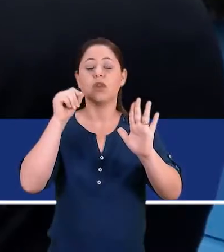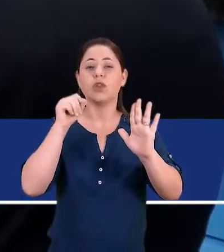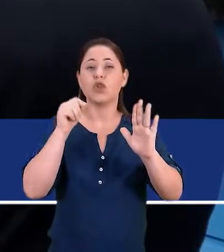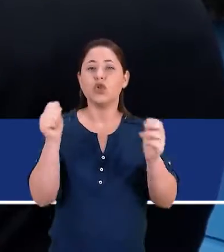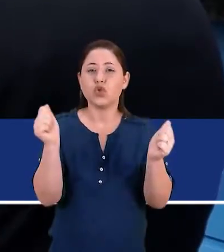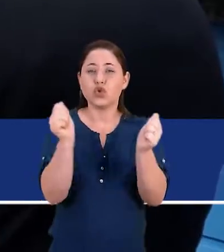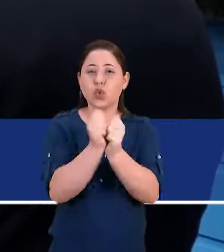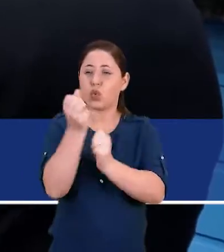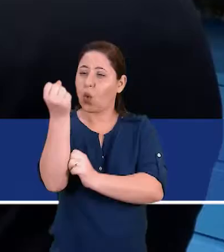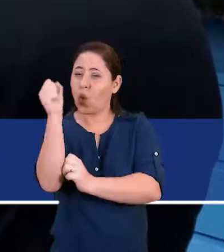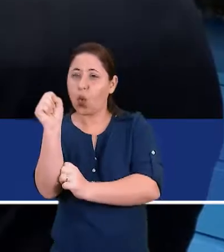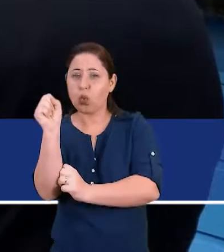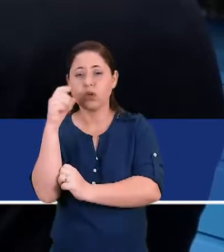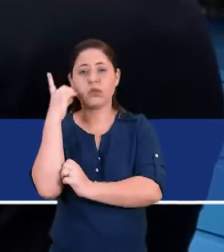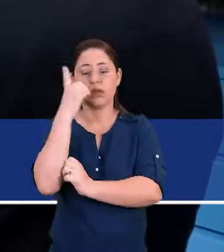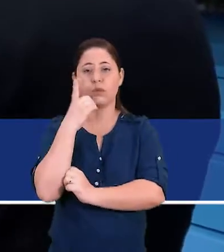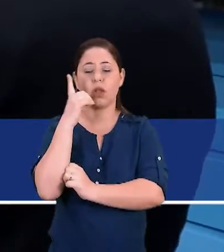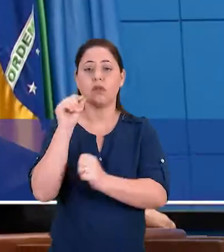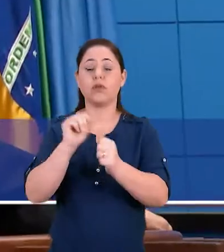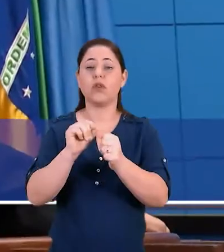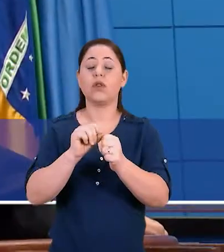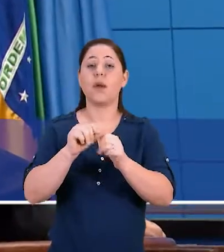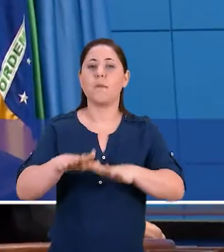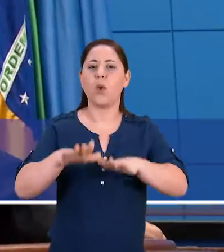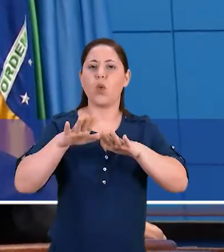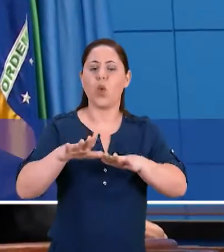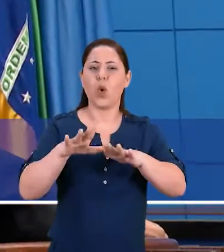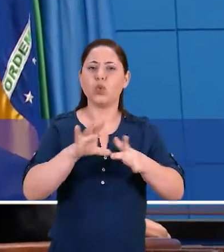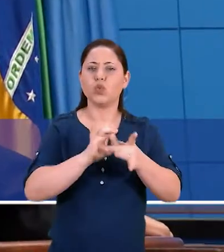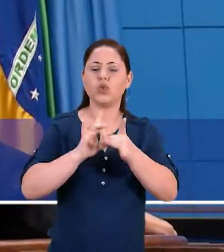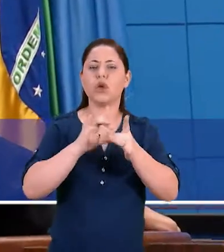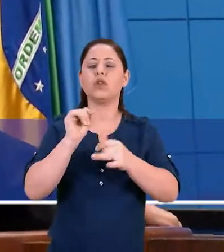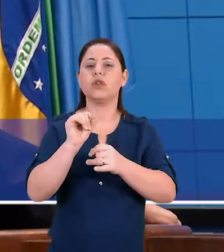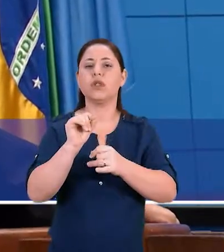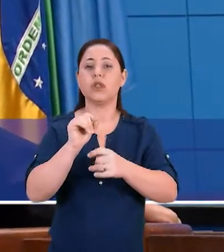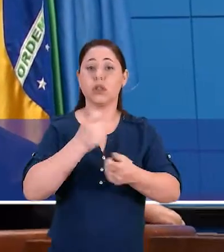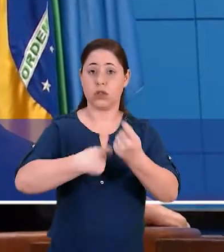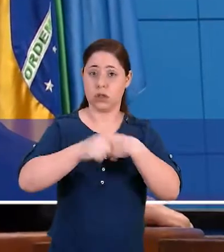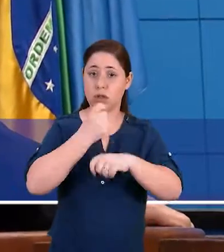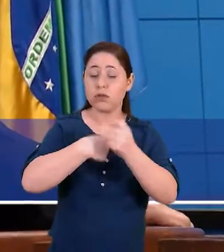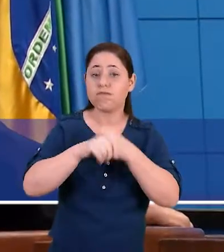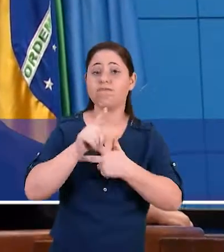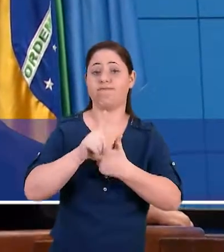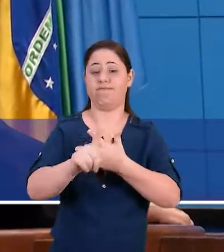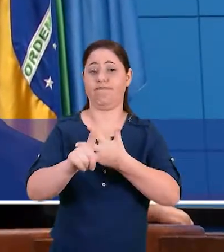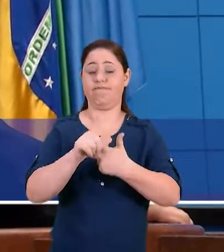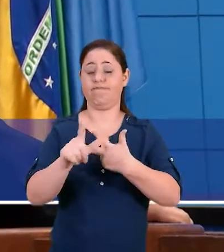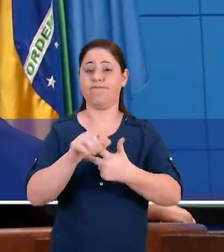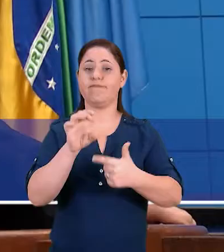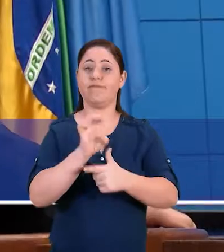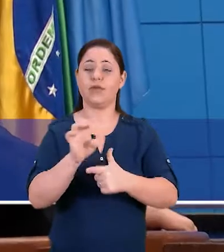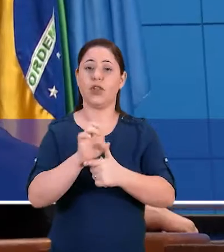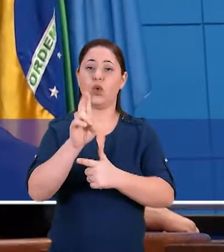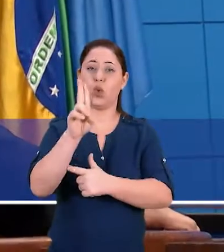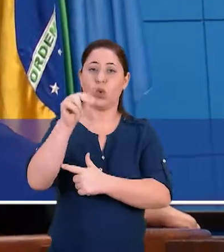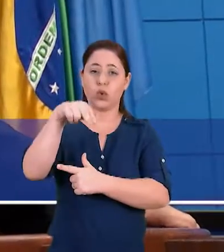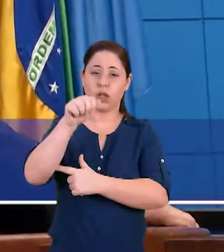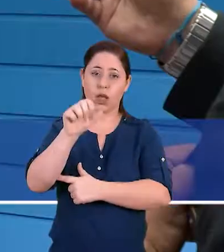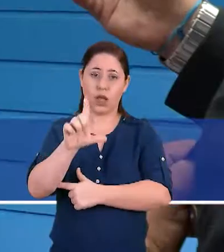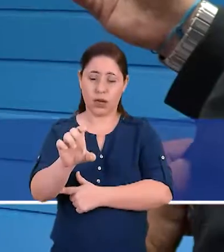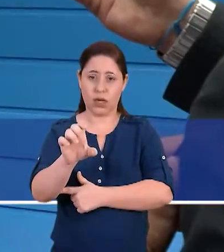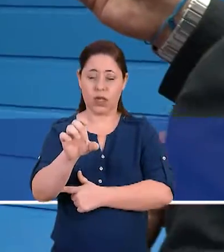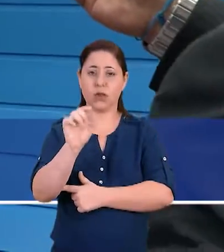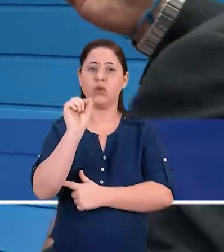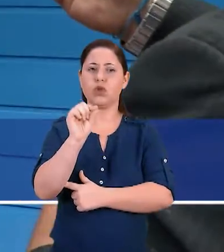PSDB, com coautoria de outros 8 deputados, faz parte de movimento da União dos Legisladores e Legislativos Estaduais,